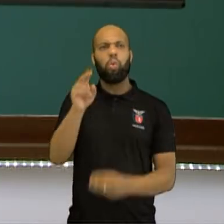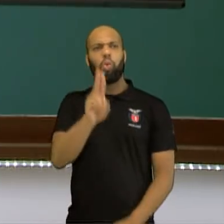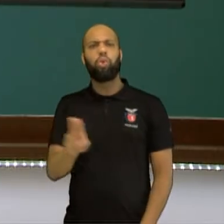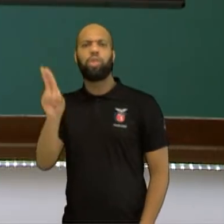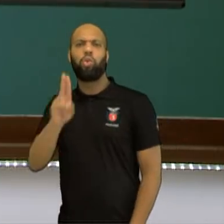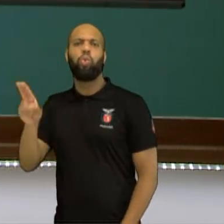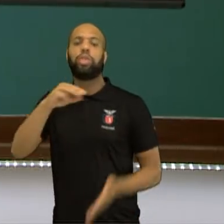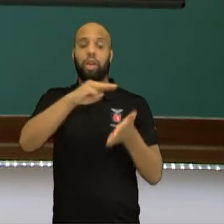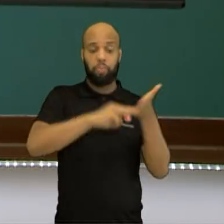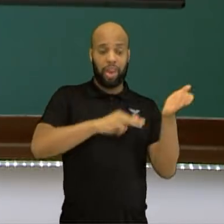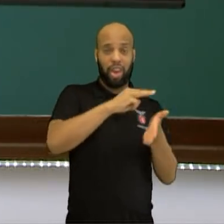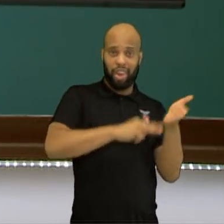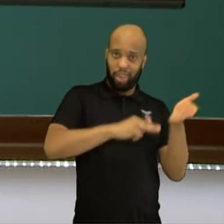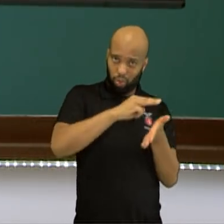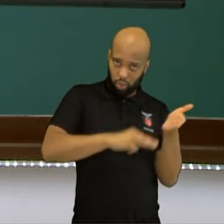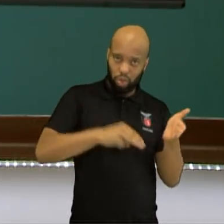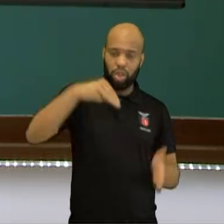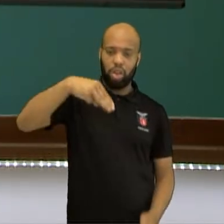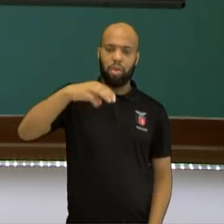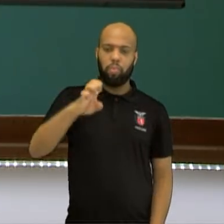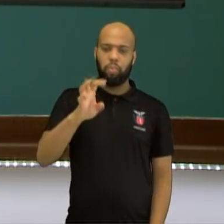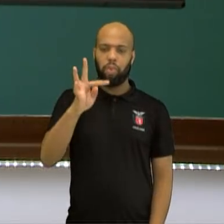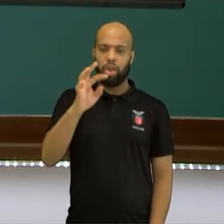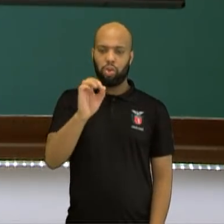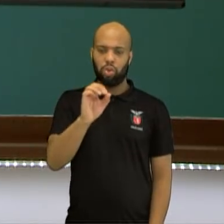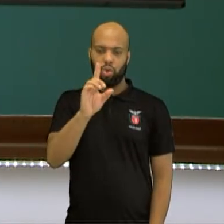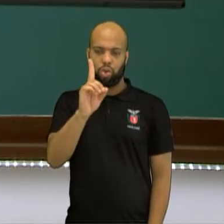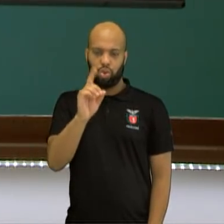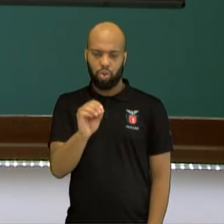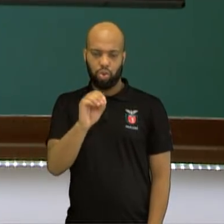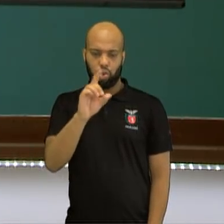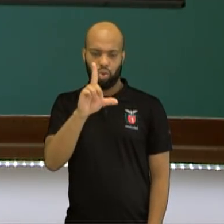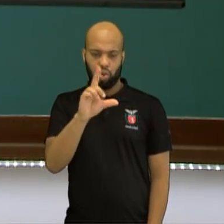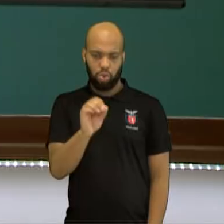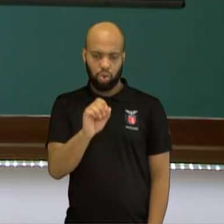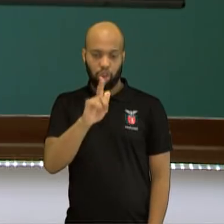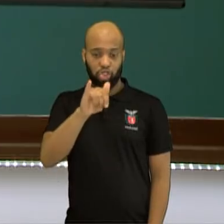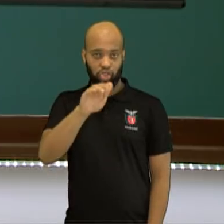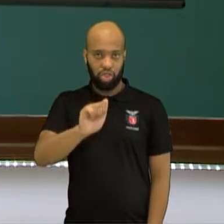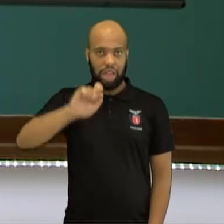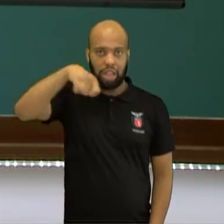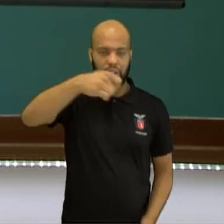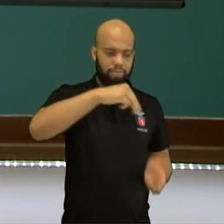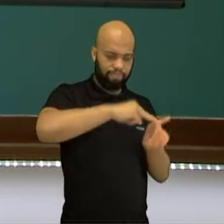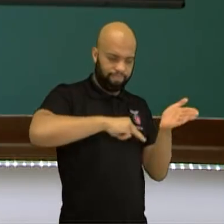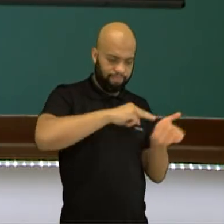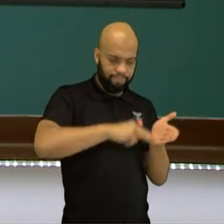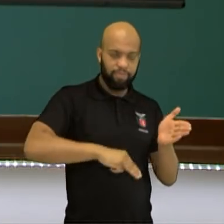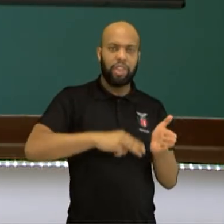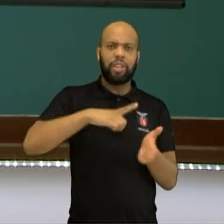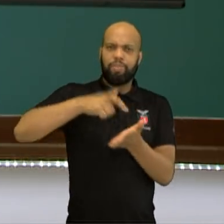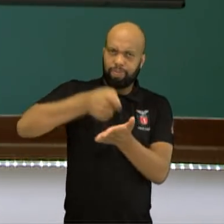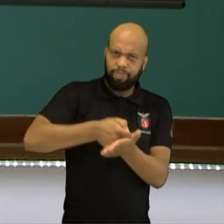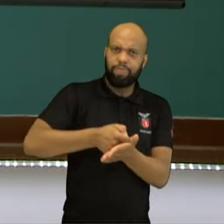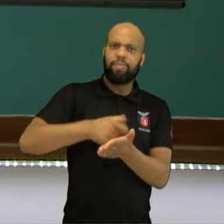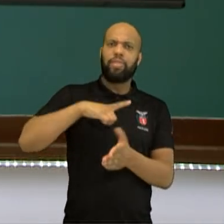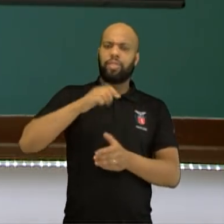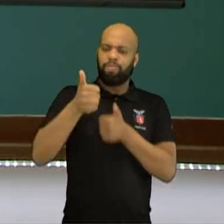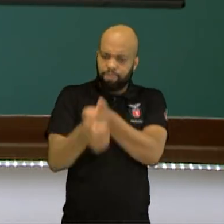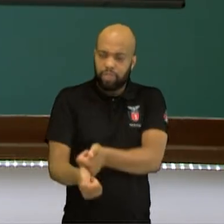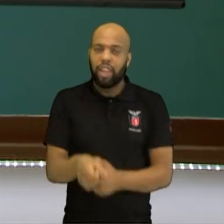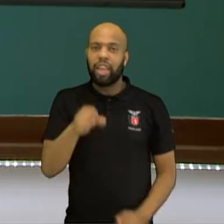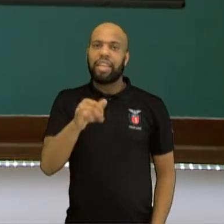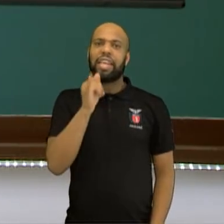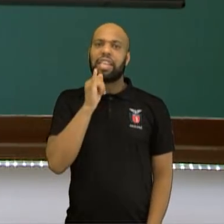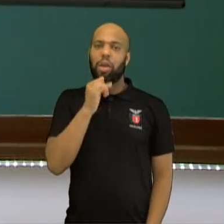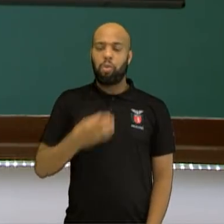uma metodologia, um método de pesquisa rigoroso e que possa ter continuidade, mesmo que ele não esteja mais